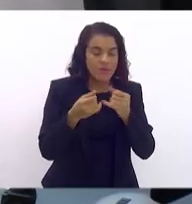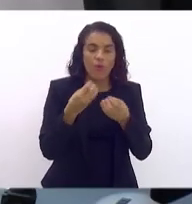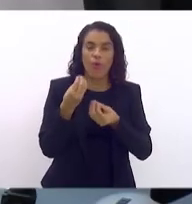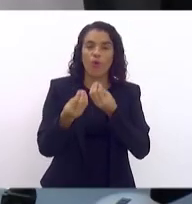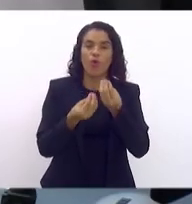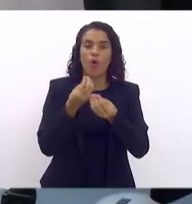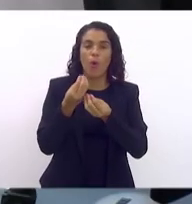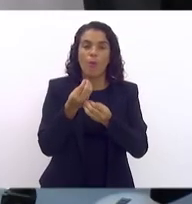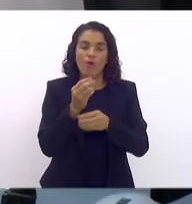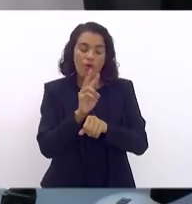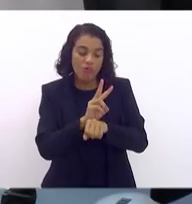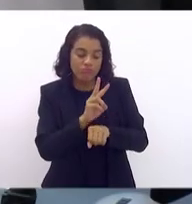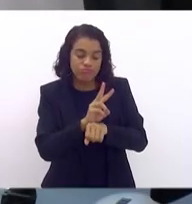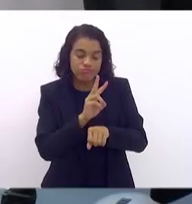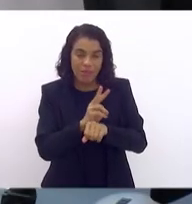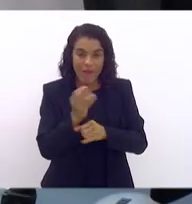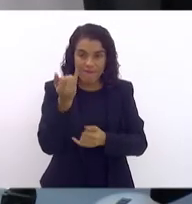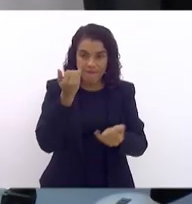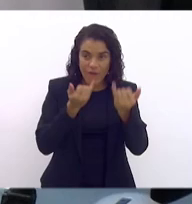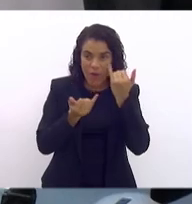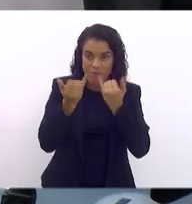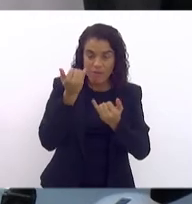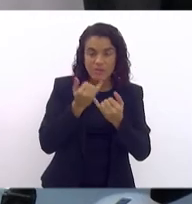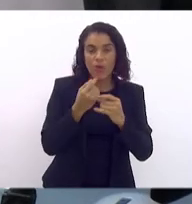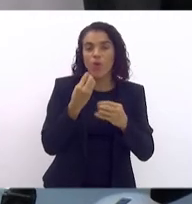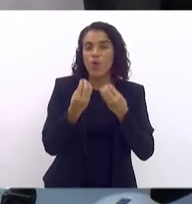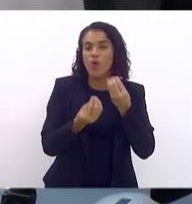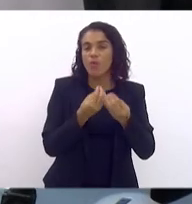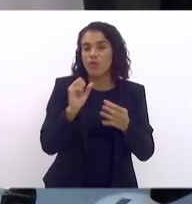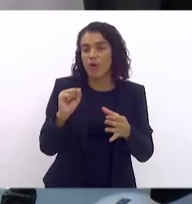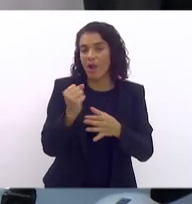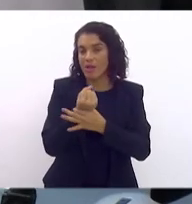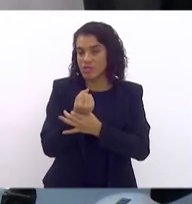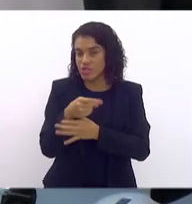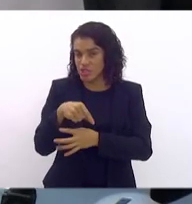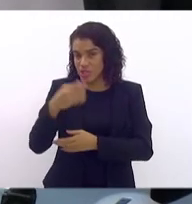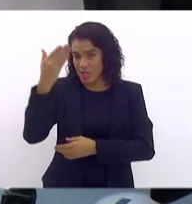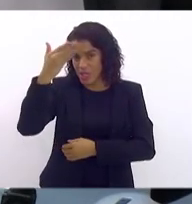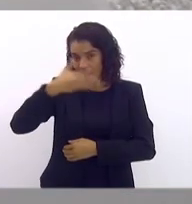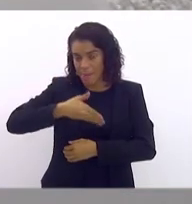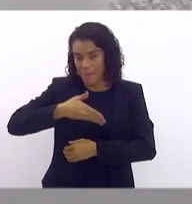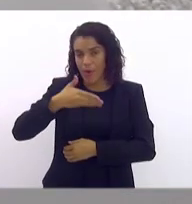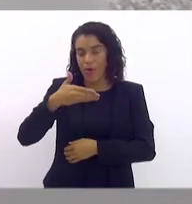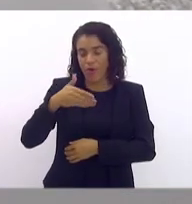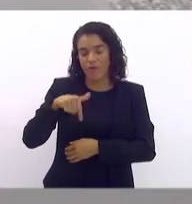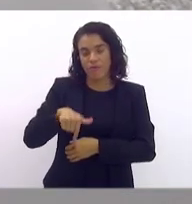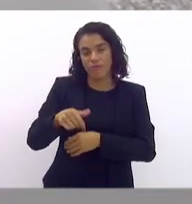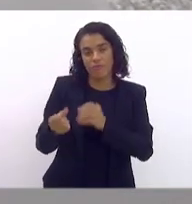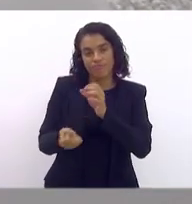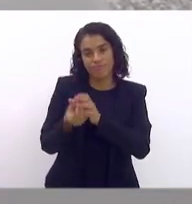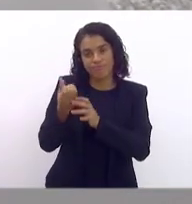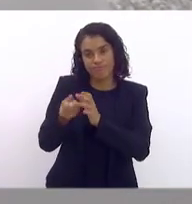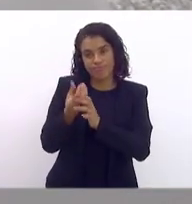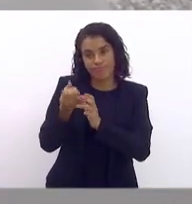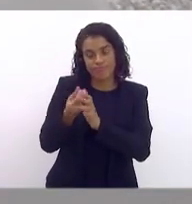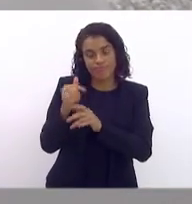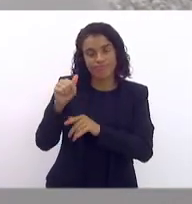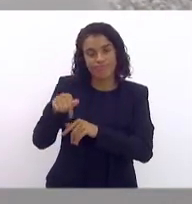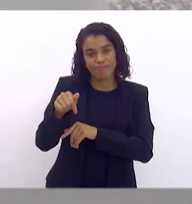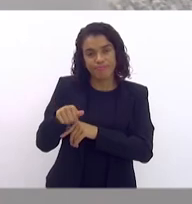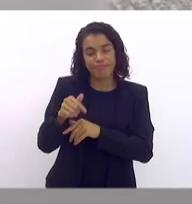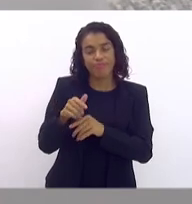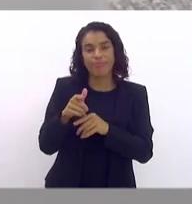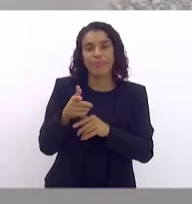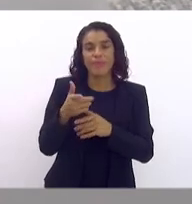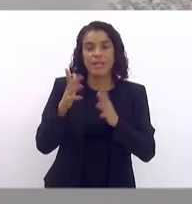eu vou preservar essa informação como eu vou garantir que essa prova eh que foi produzida tem uma natureza tem uma procedência